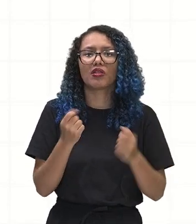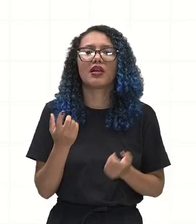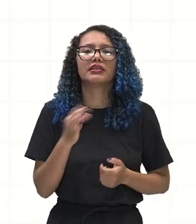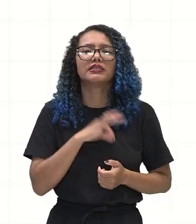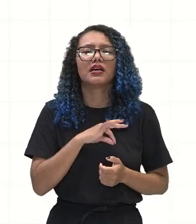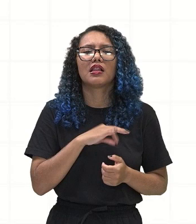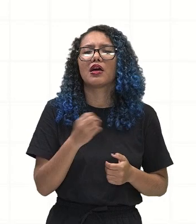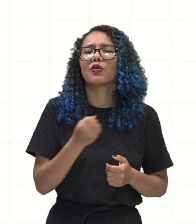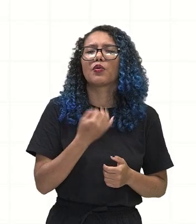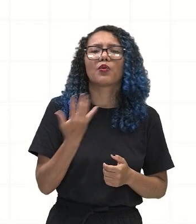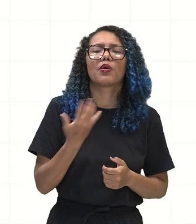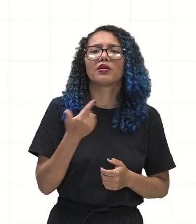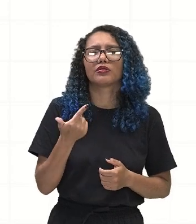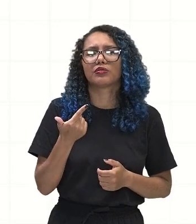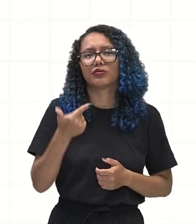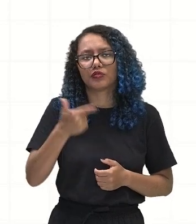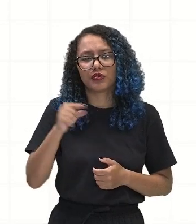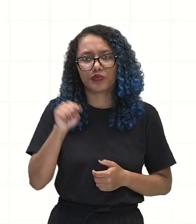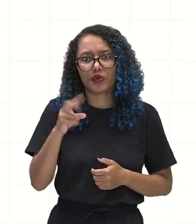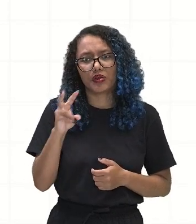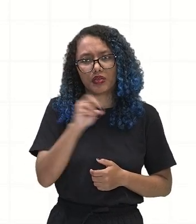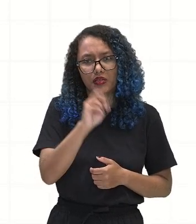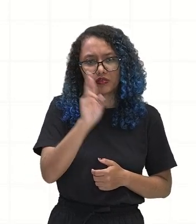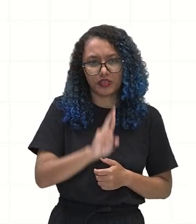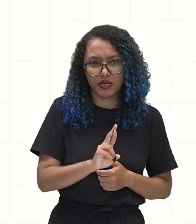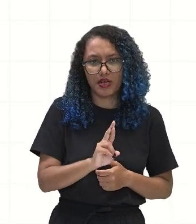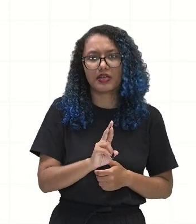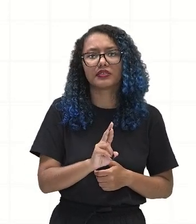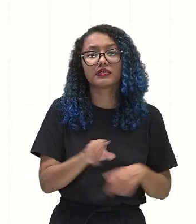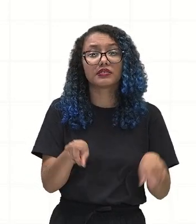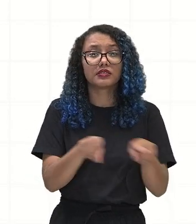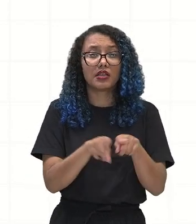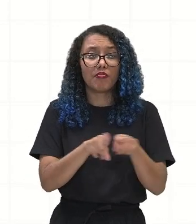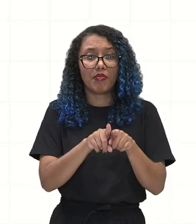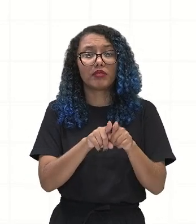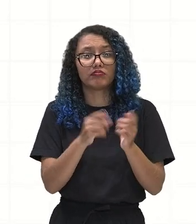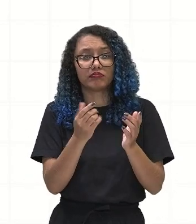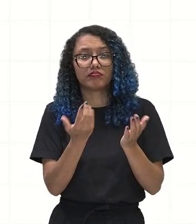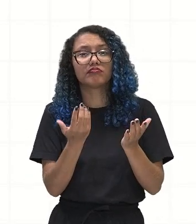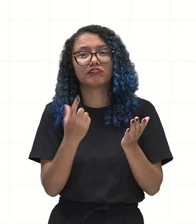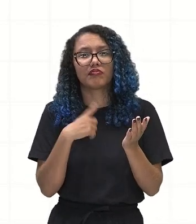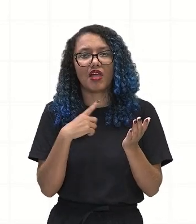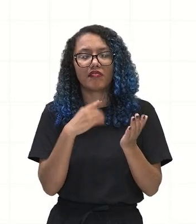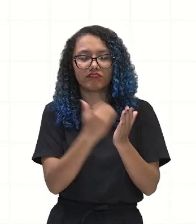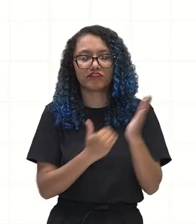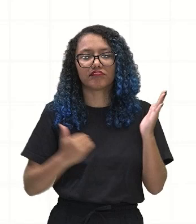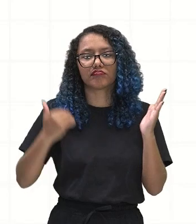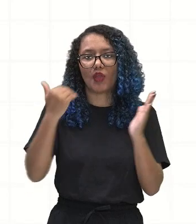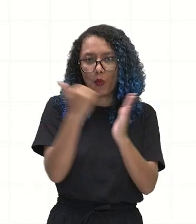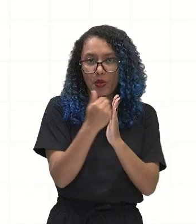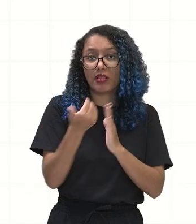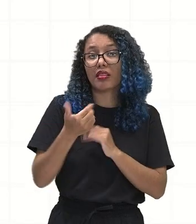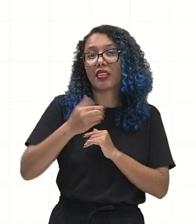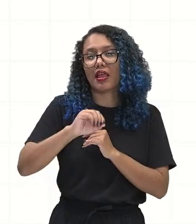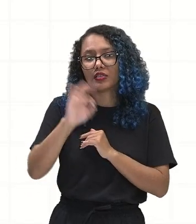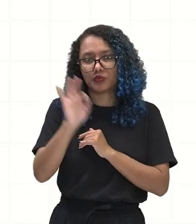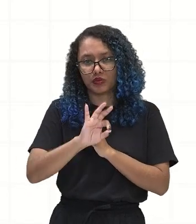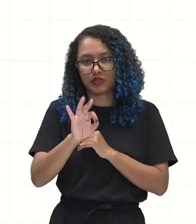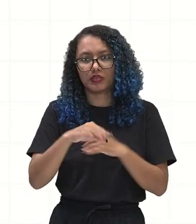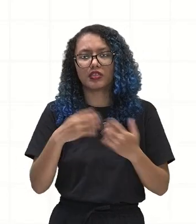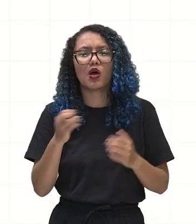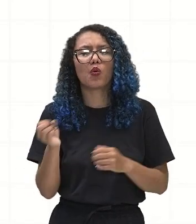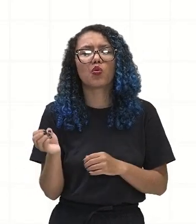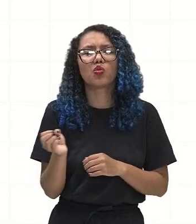por mês e recebe um aumento de 10%. Uau, aumento! Qual o valor do seu